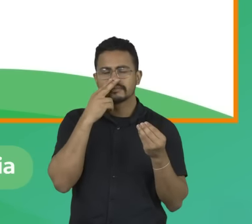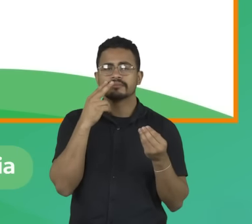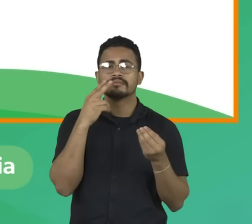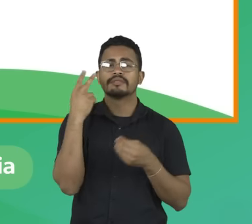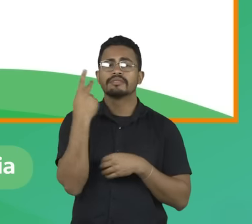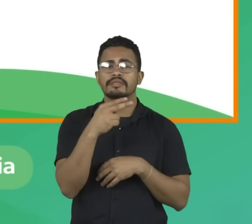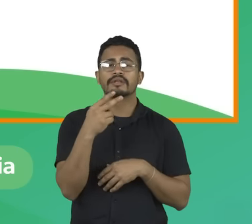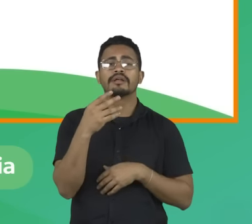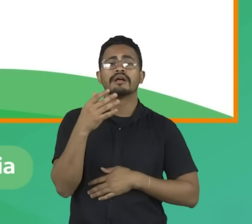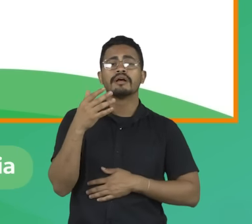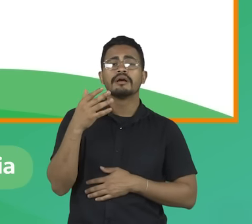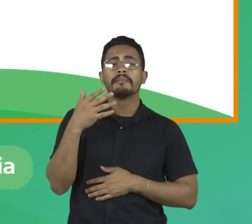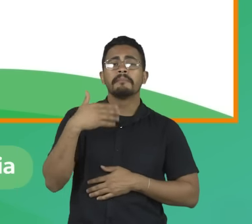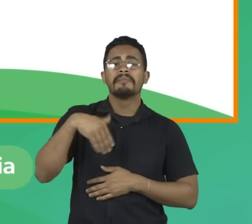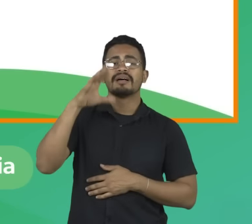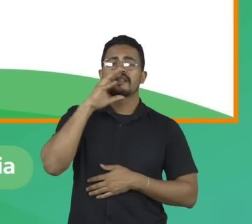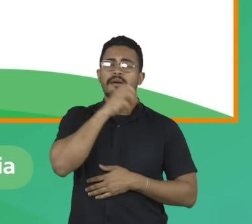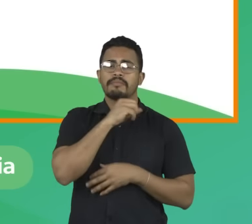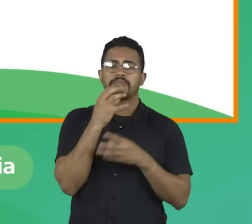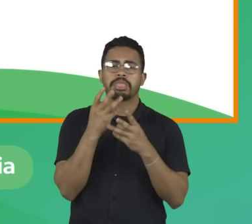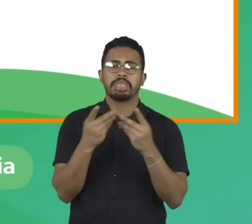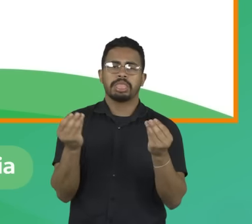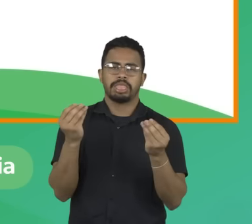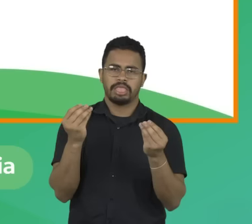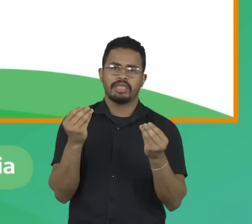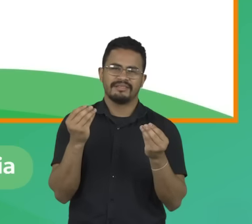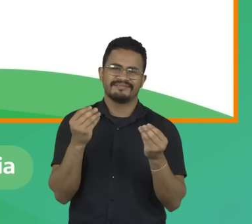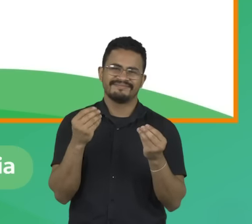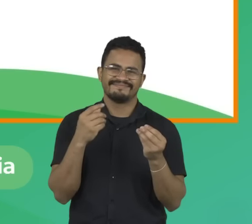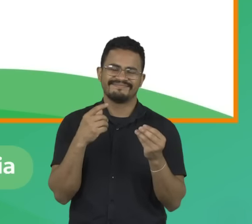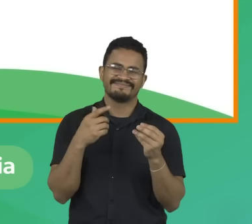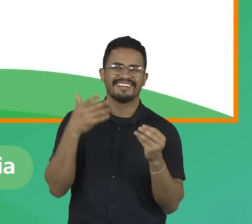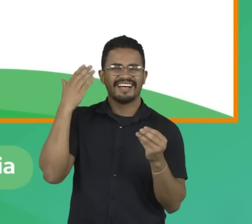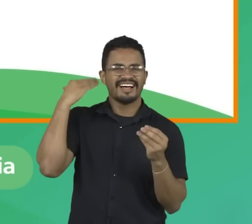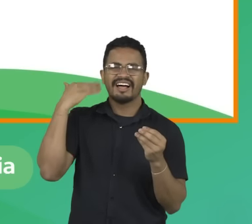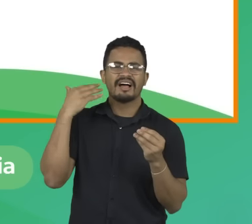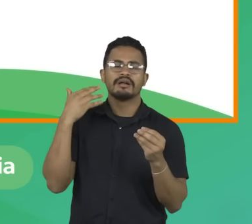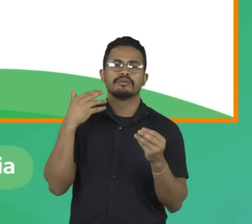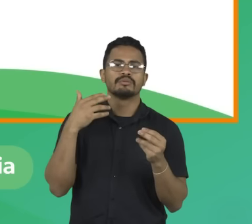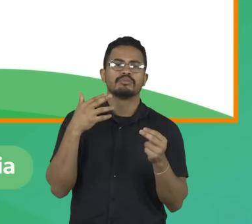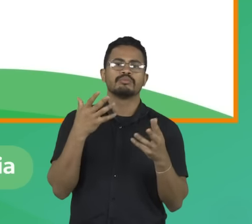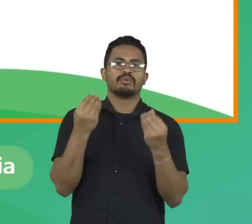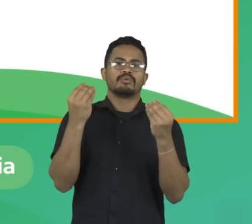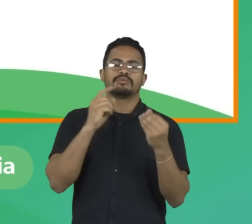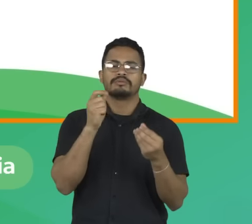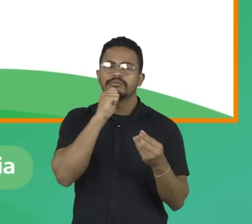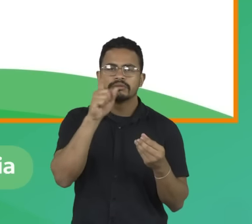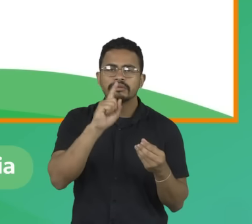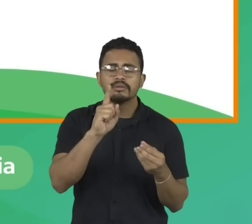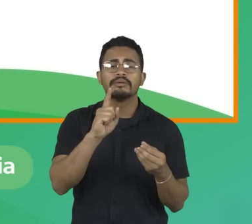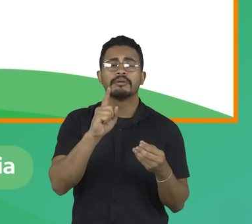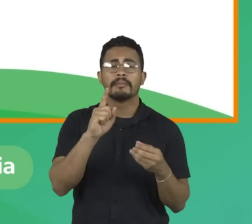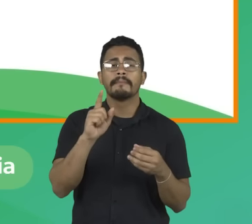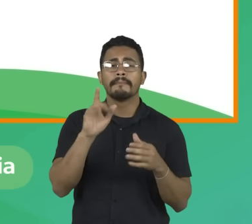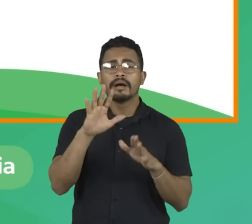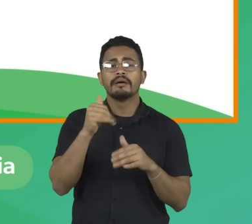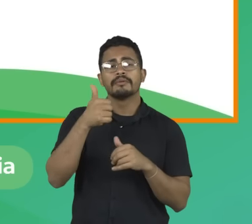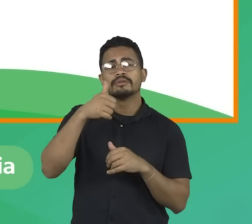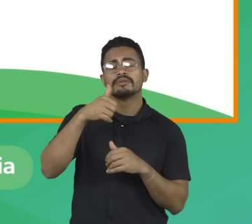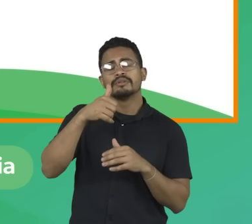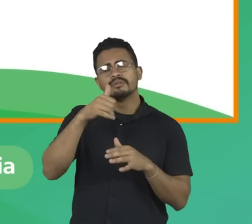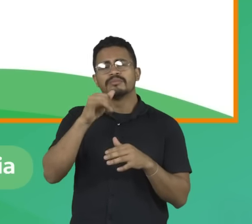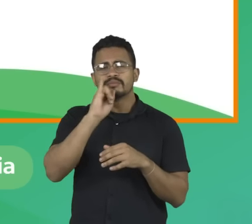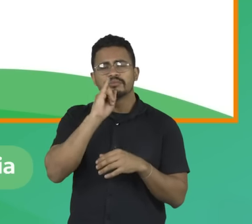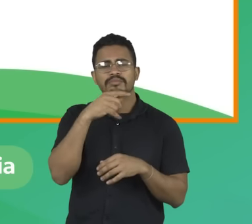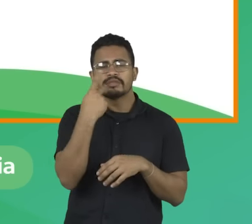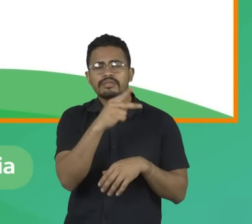obsoleto mais rapidamente. O que chama de obsolescência, que ainda não era uma prática comum entre eles, mas porque eles reduziram a vida útil com